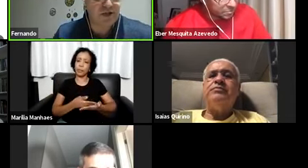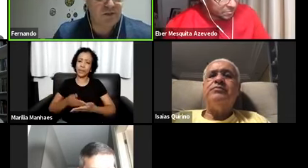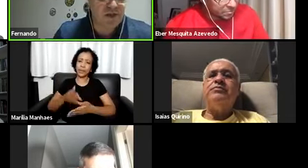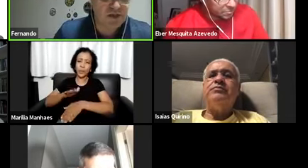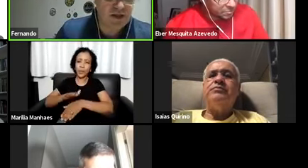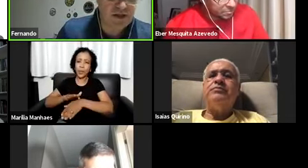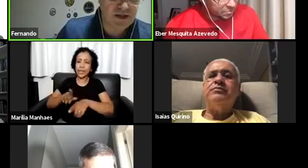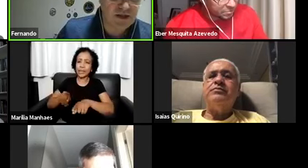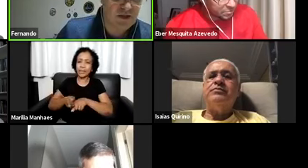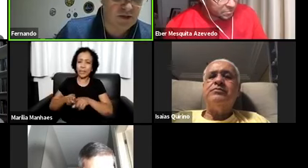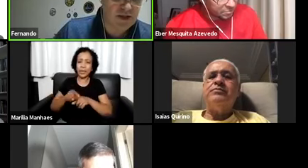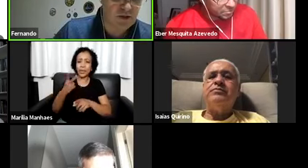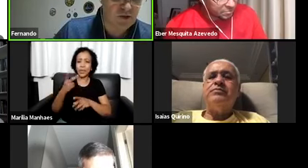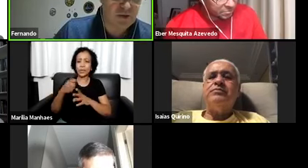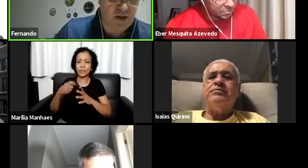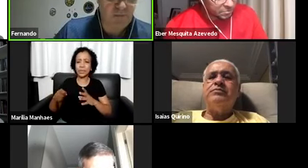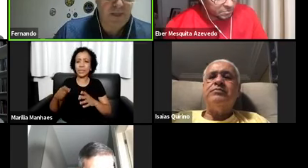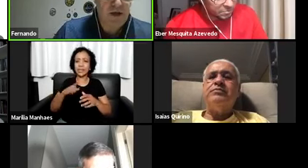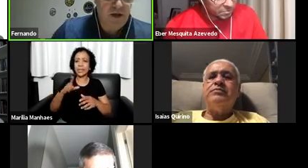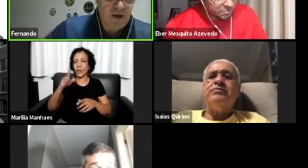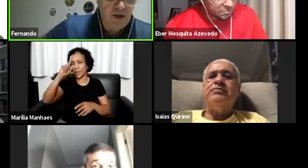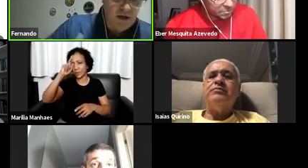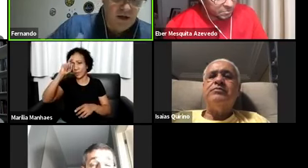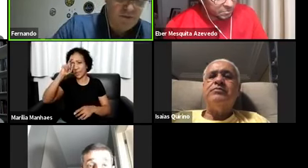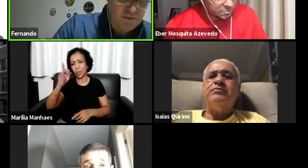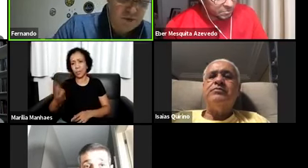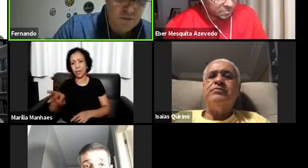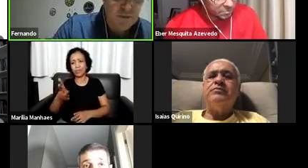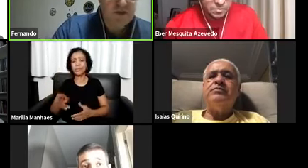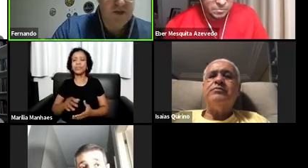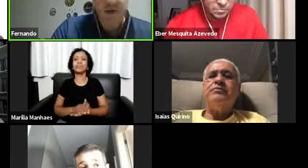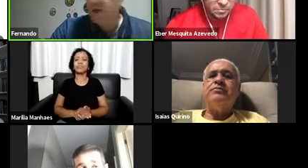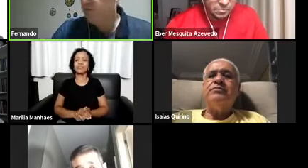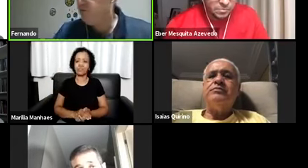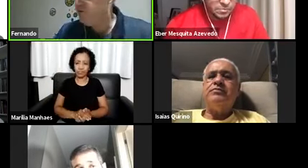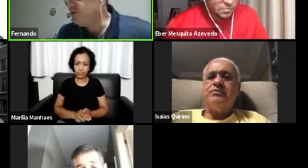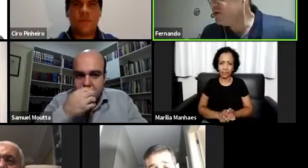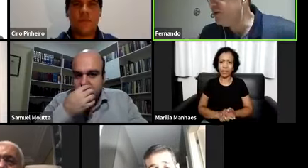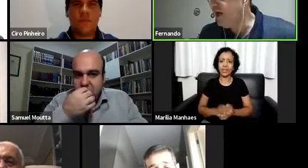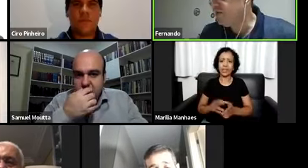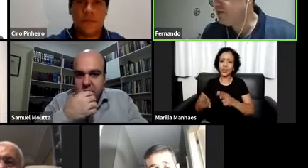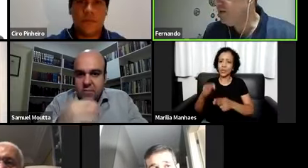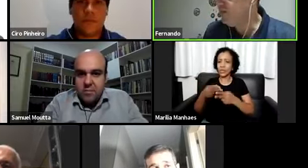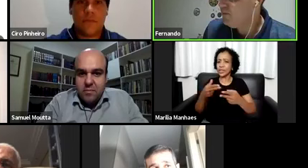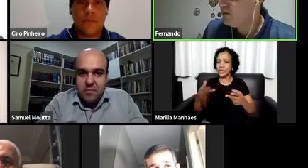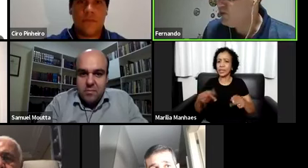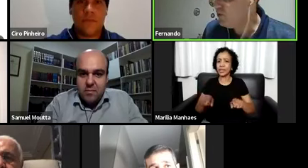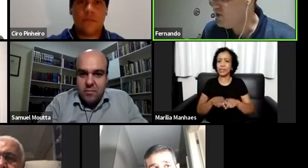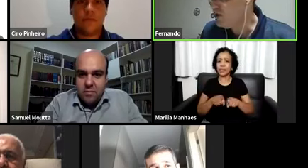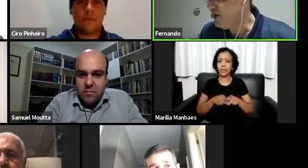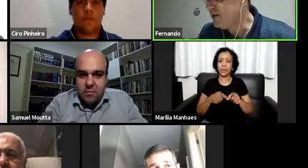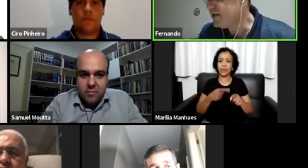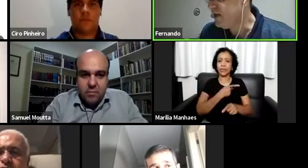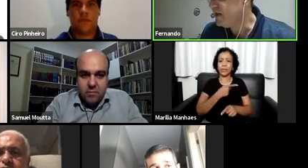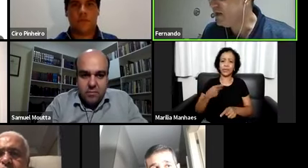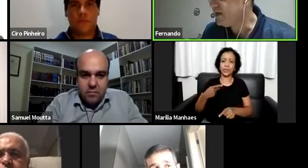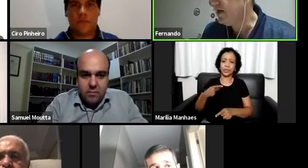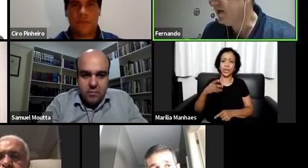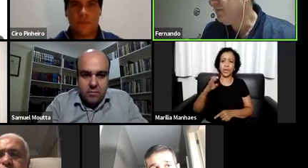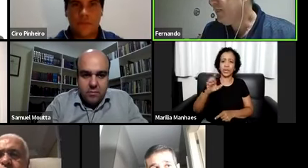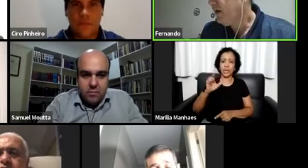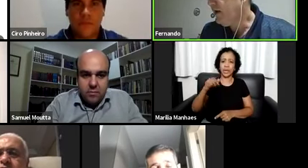está com 3 meses, desde que nasceu, ainda está no hospital, né, passou por uma cirurgia. Enfim, o pastor Eliabe também pede pela sua tia Cristiane,